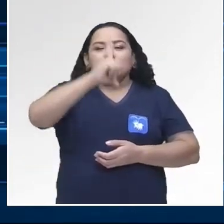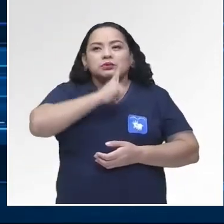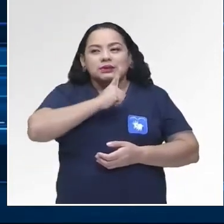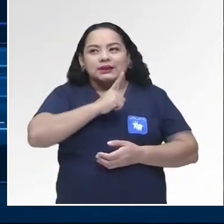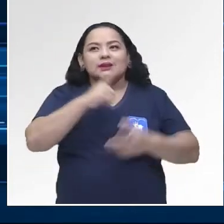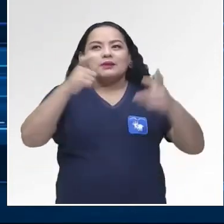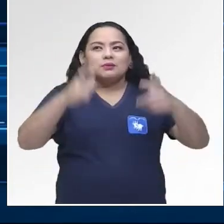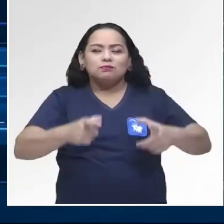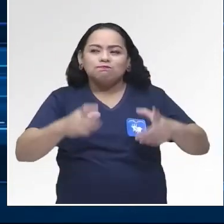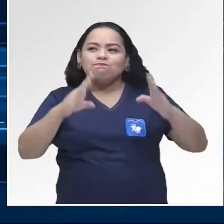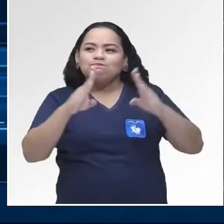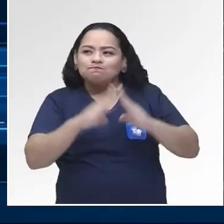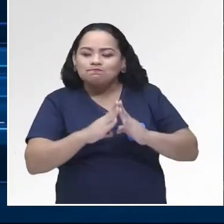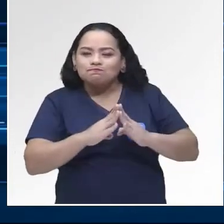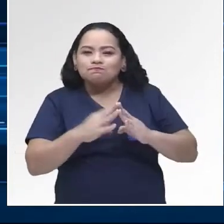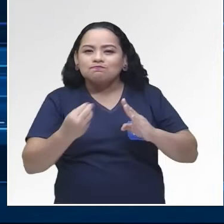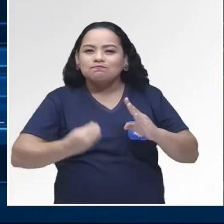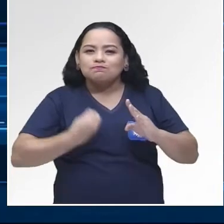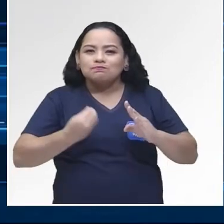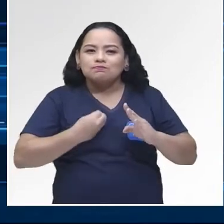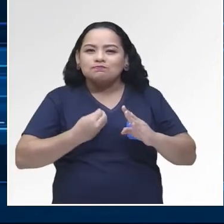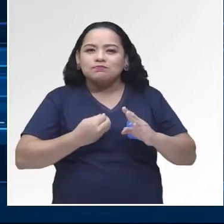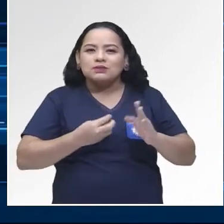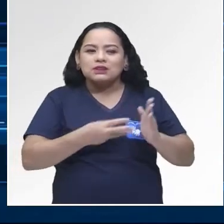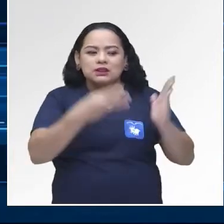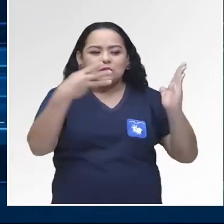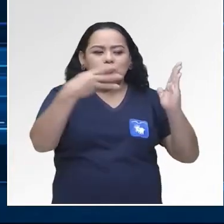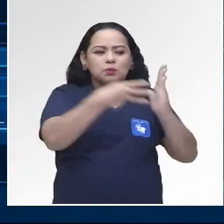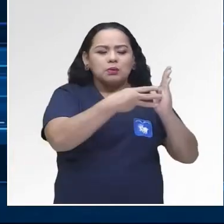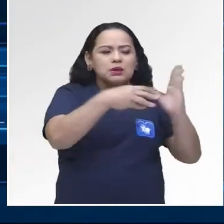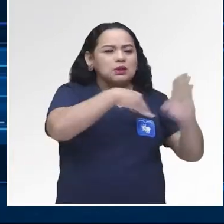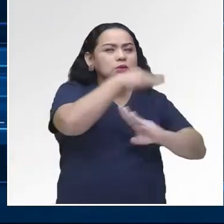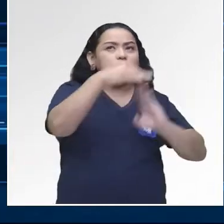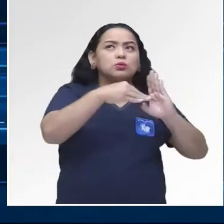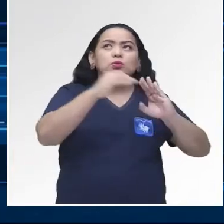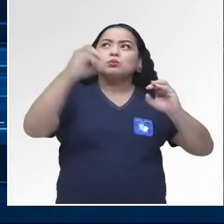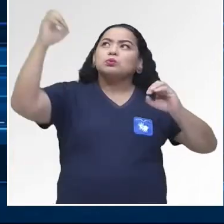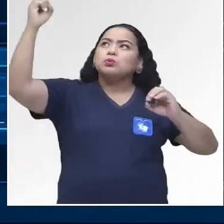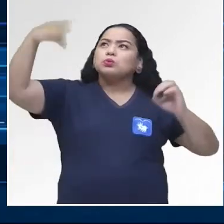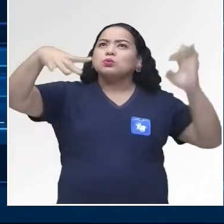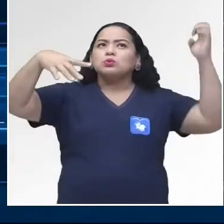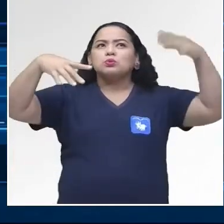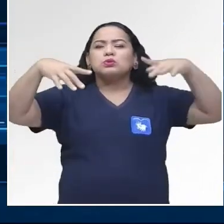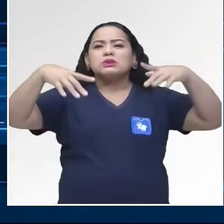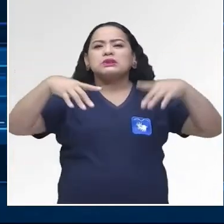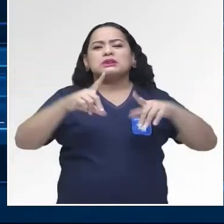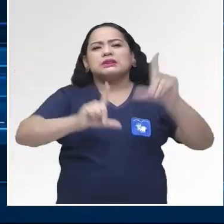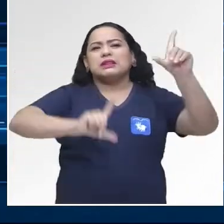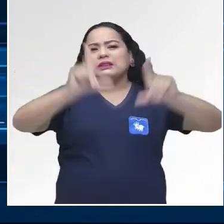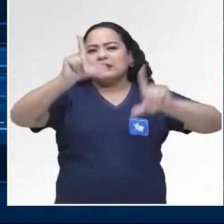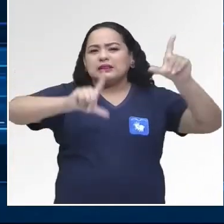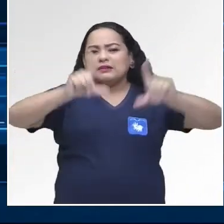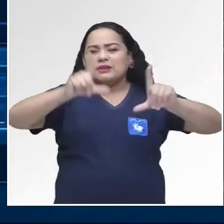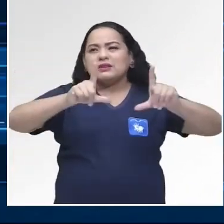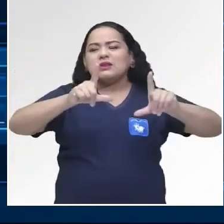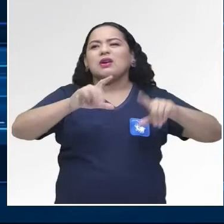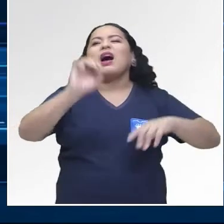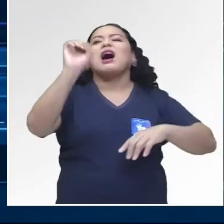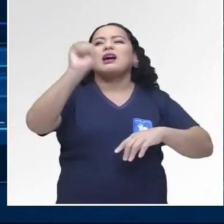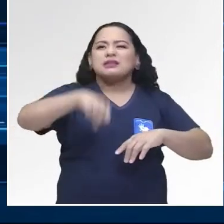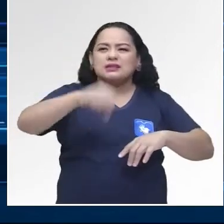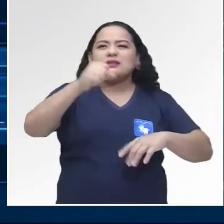bairro, a tomada está conectada, está tudo ligado e não funcionou, aí você tem que levar para o técnico